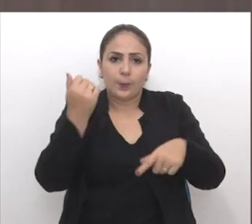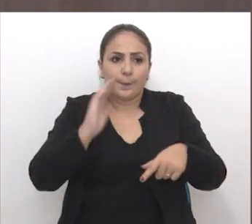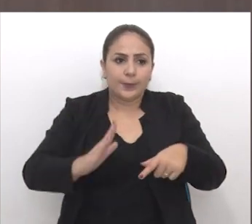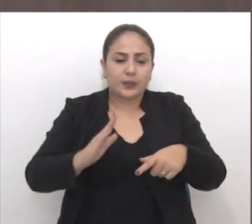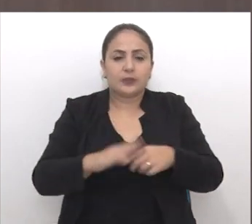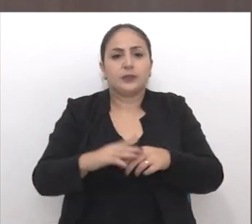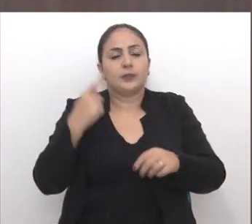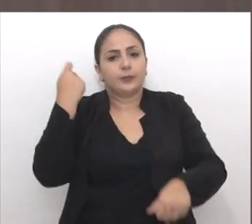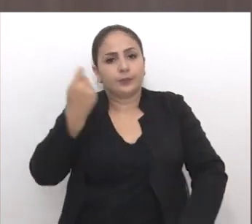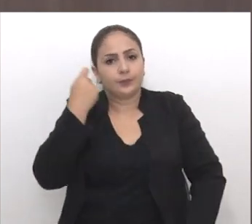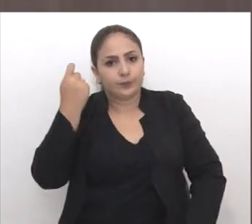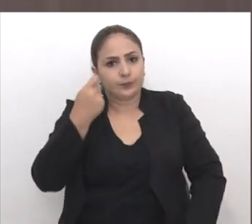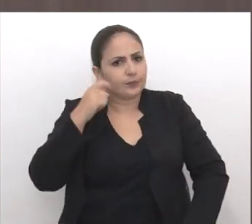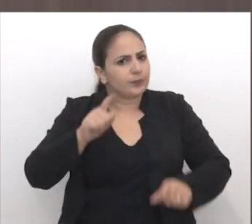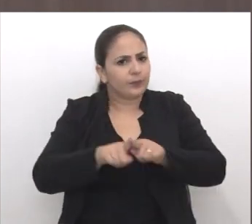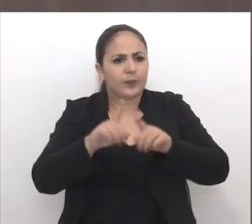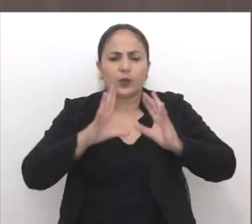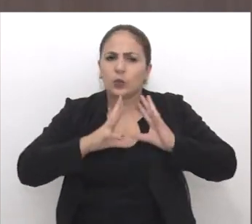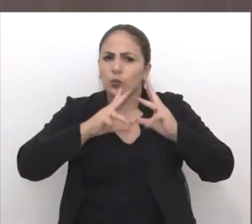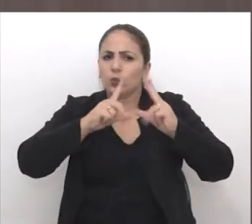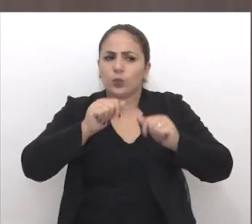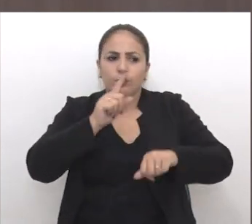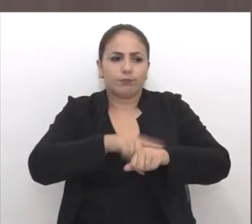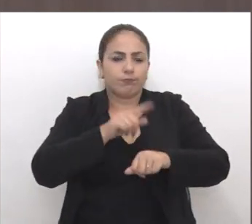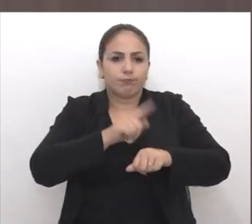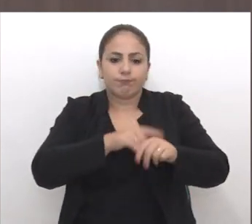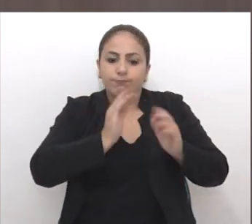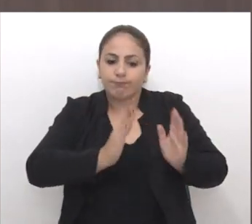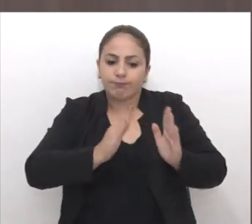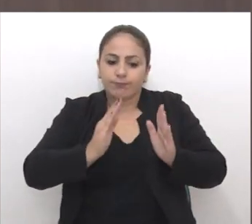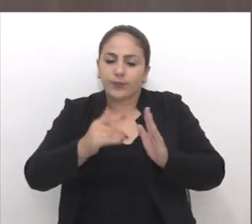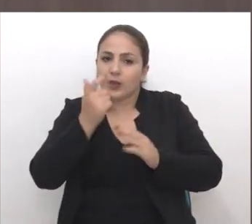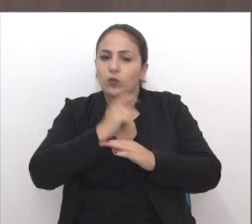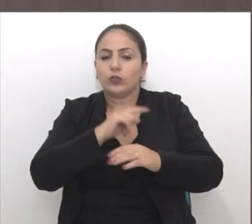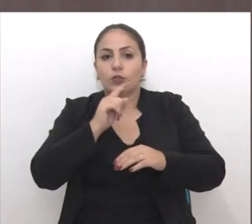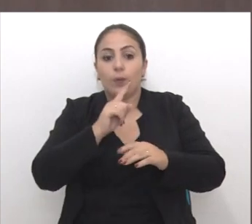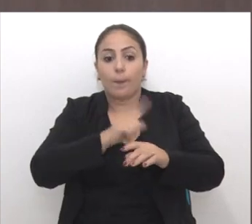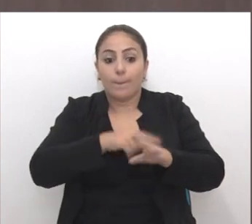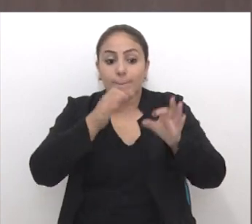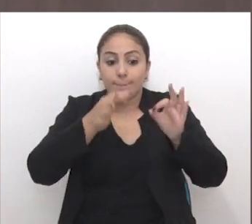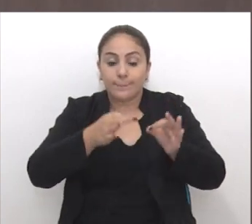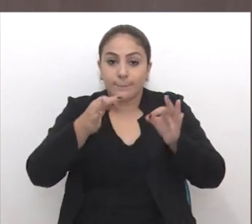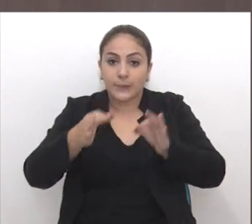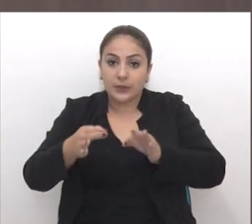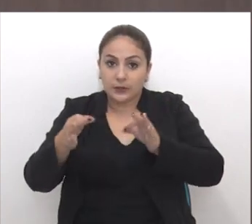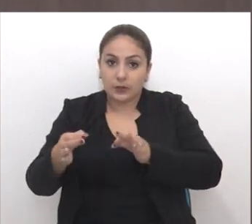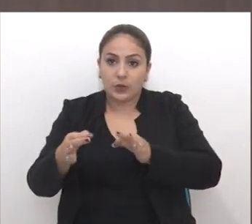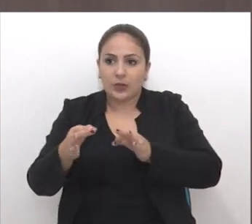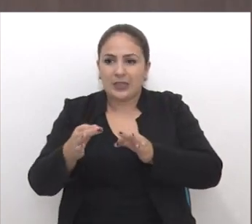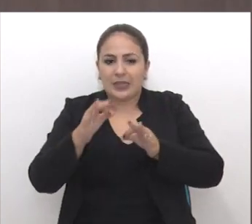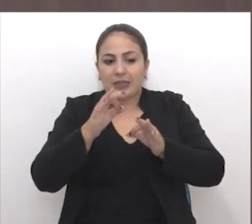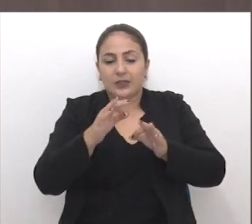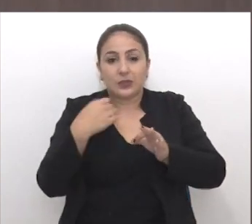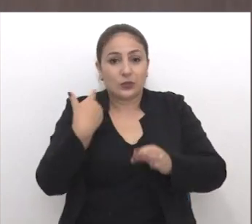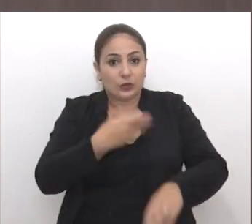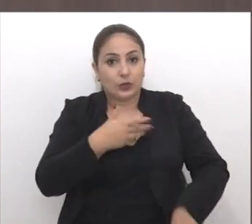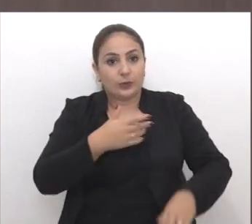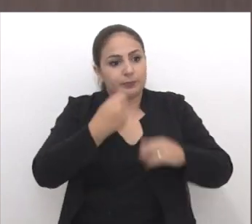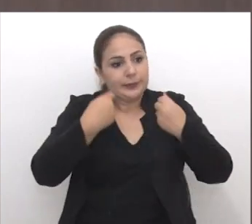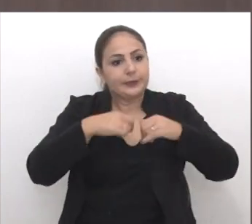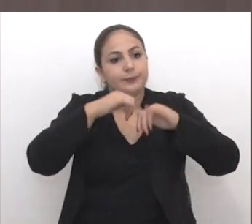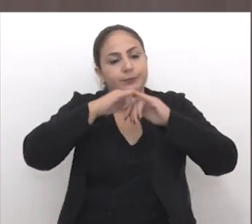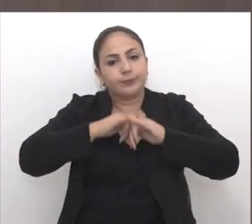brasileiro, até mesmo do hino rio-grandense, tudo no seu tempo, mas eu acho que não é o momento para isso, de a cada momento assim a gente ter